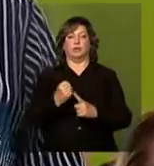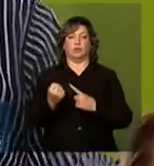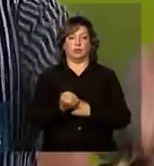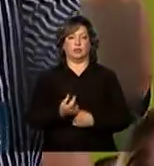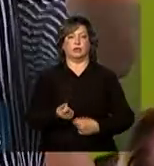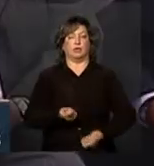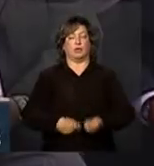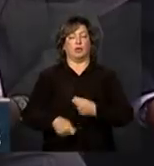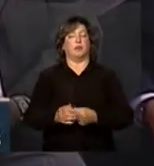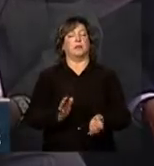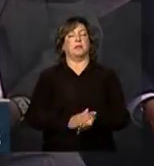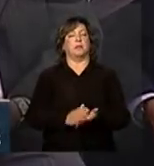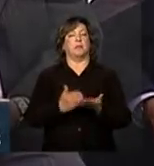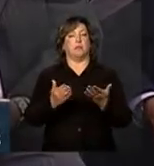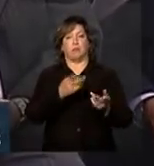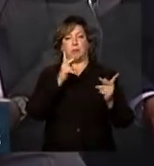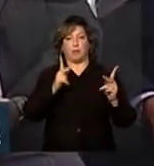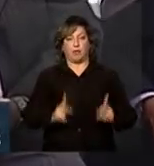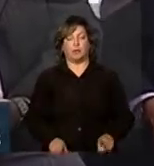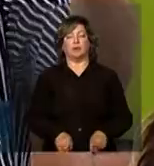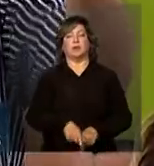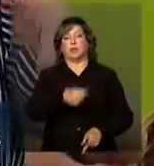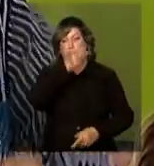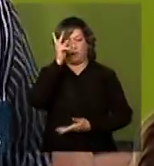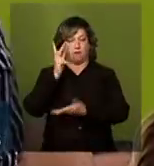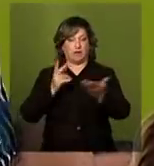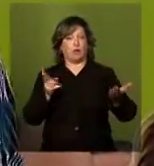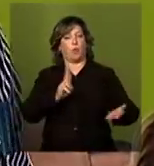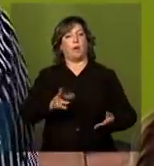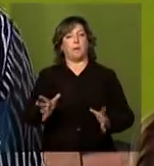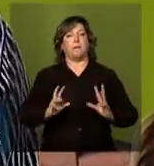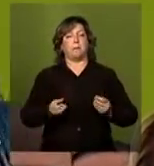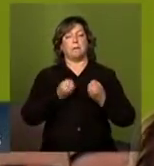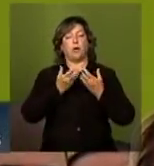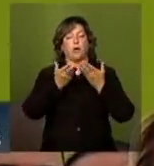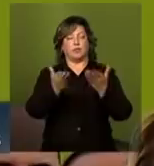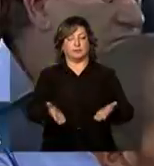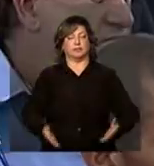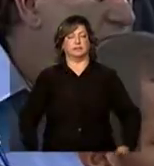do nosso povo Parabéns prefeitos e prefeitas bom uso das